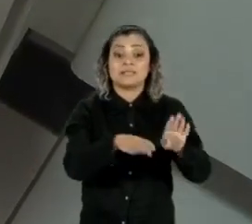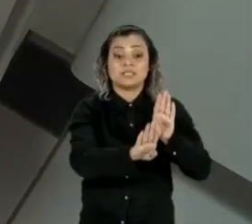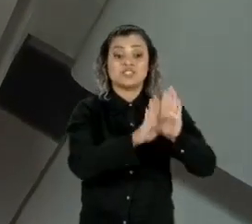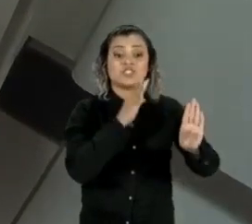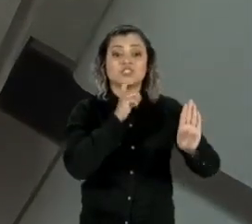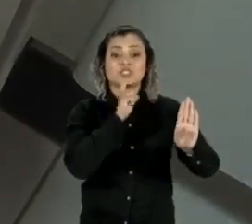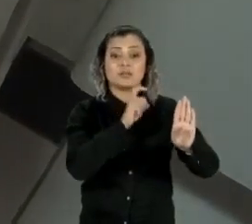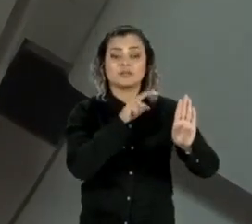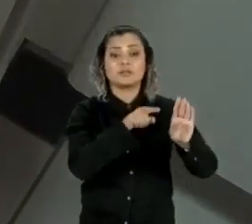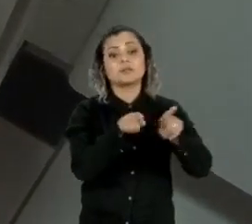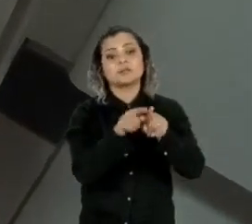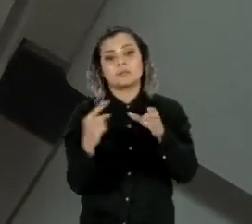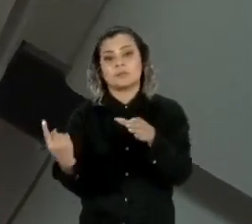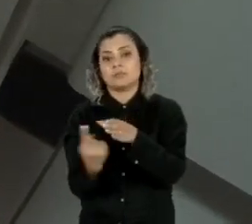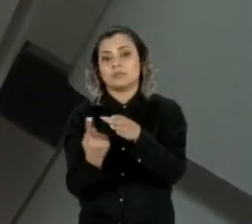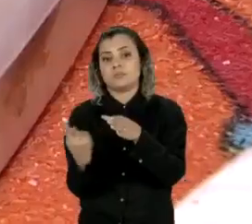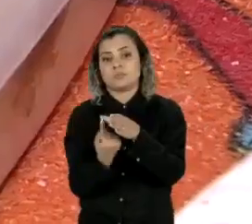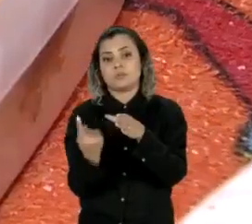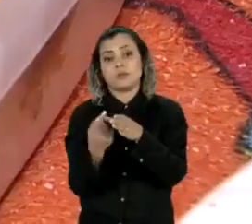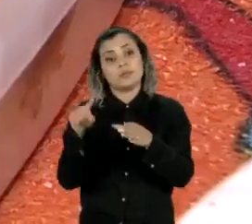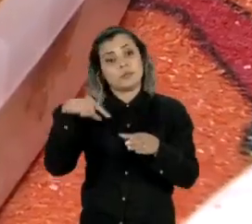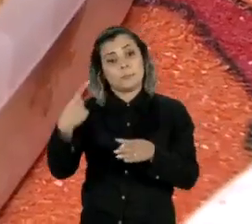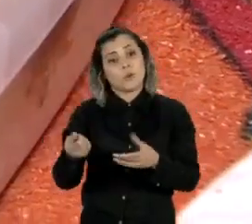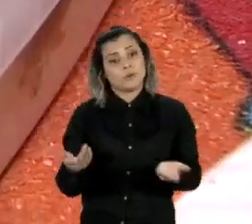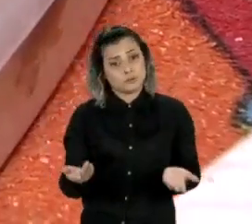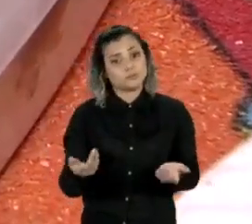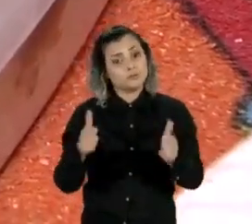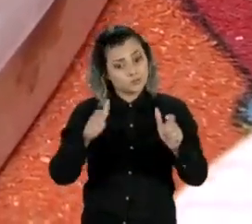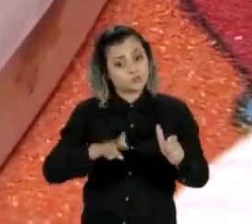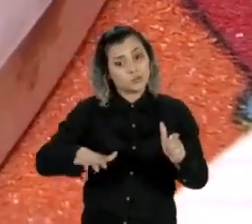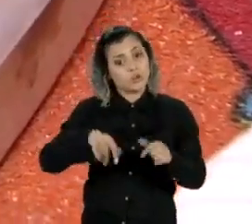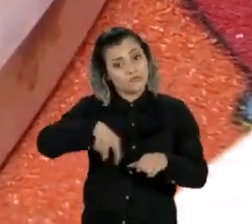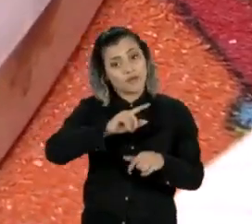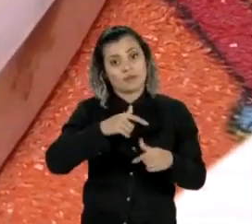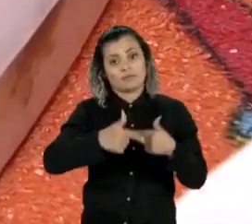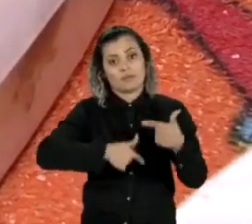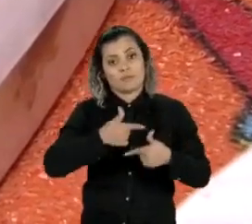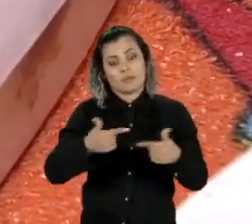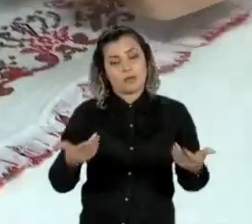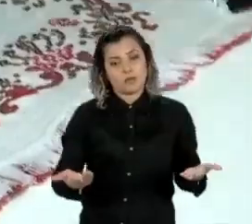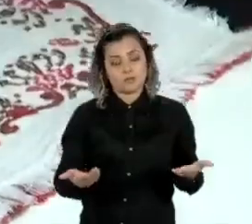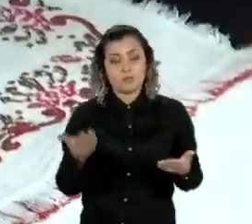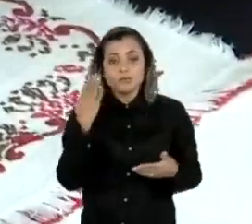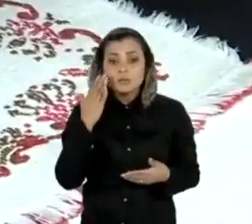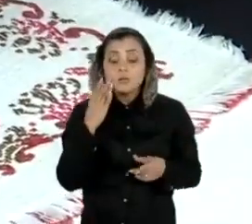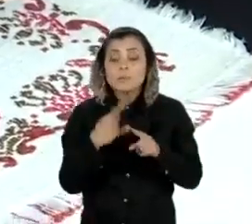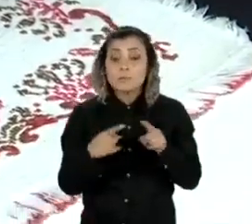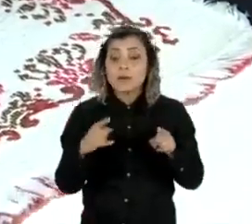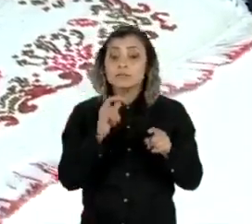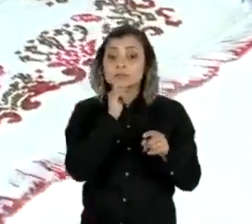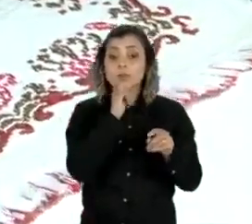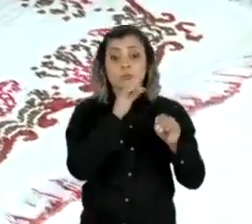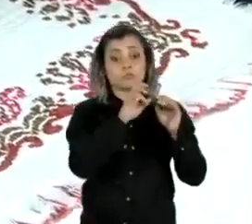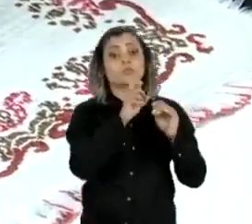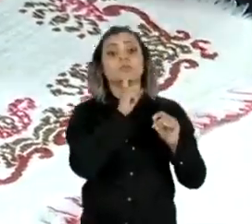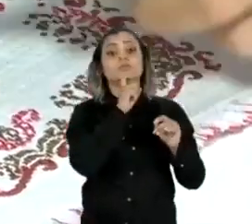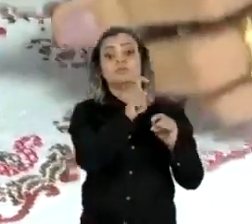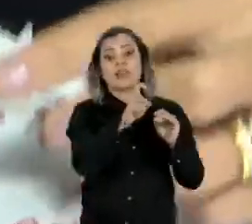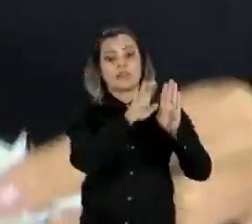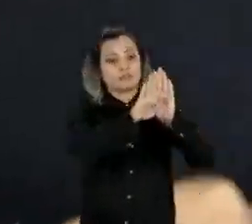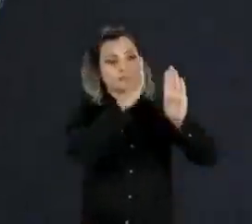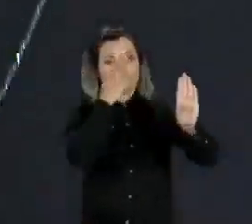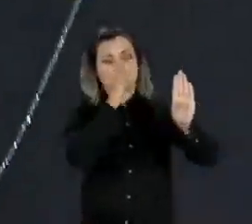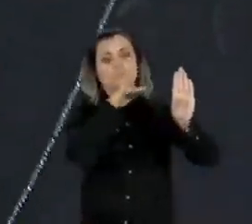refrigeração e aquecimento também. No local onde você está. Agora, o congelado, onde não